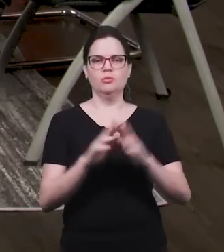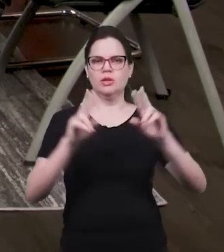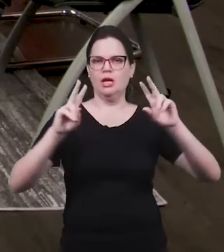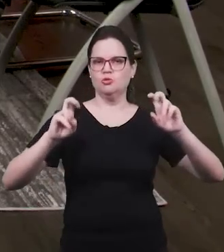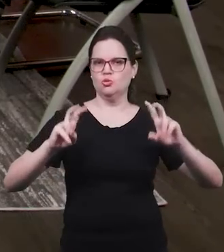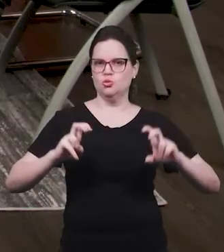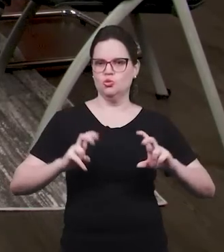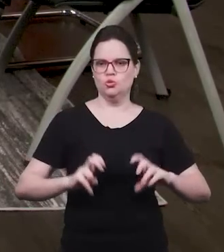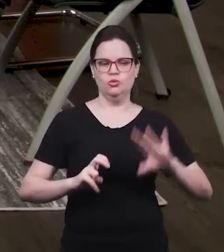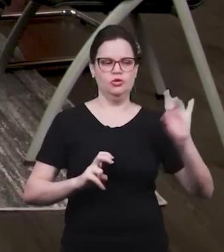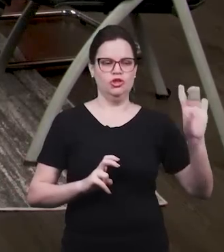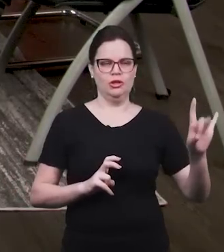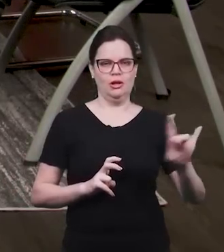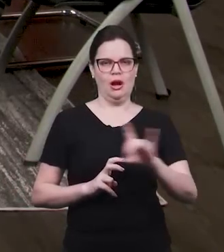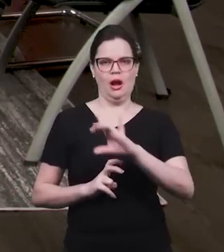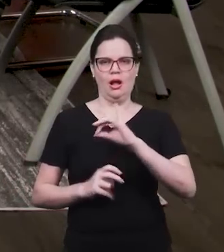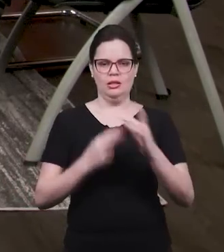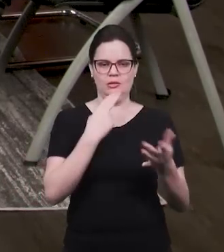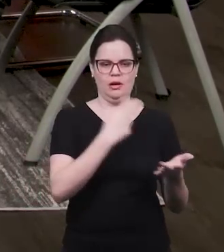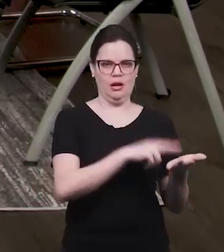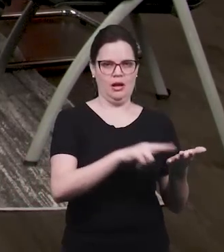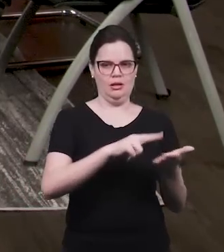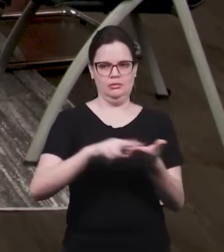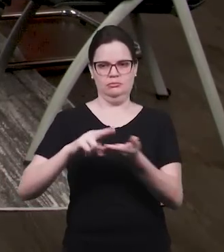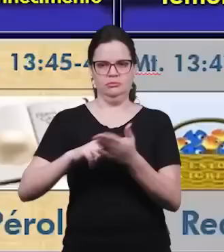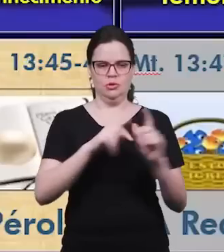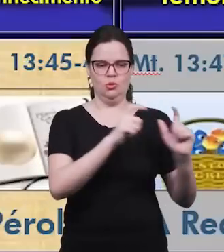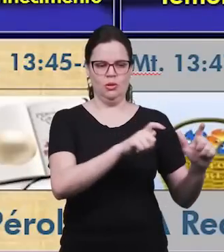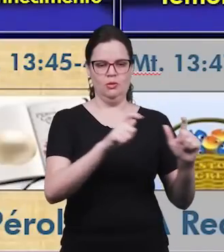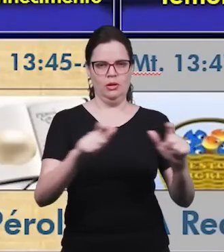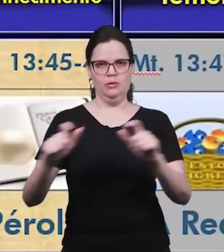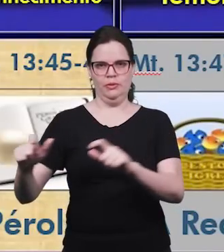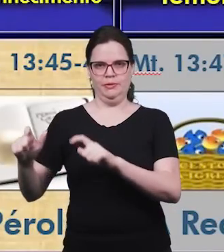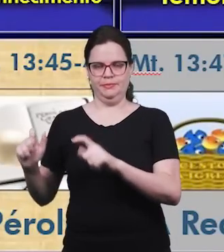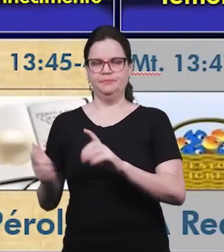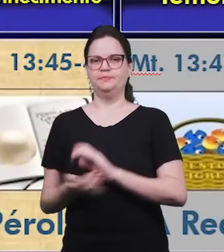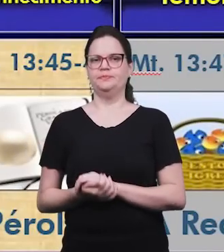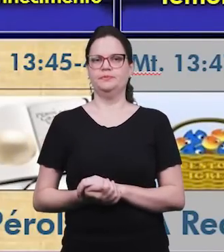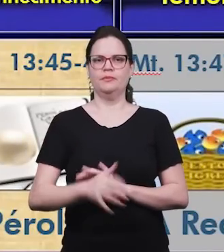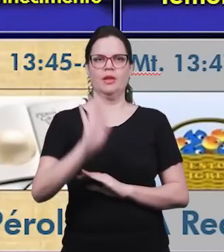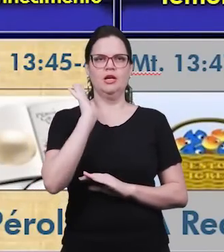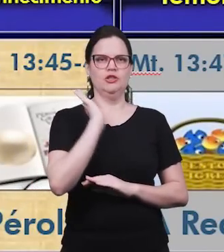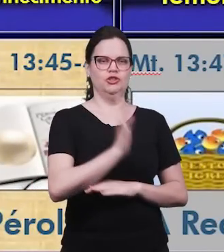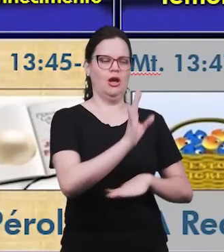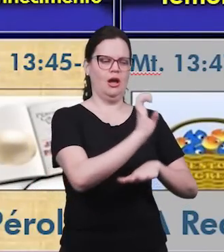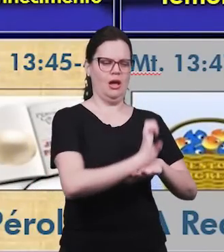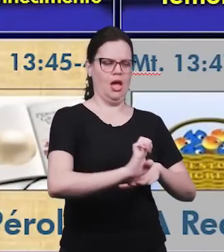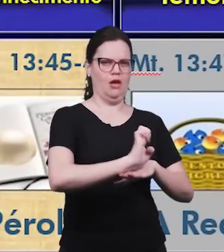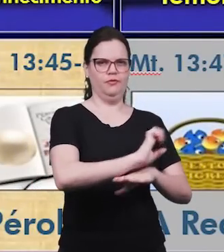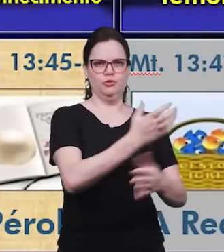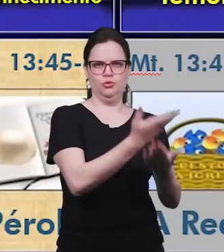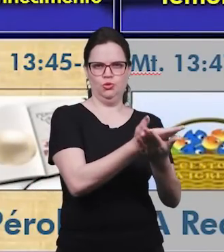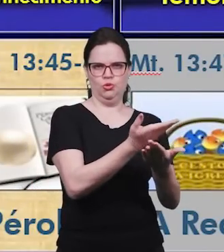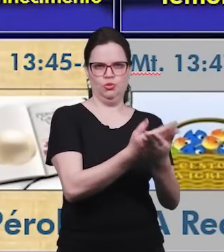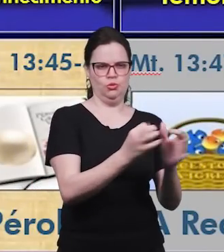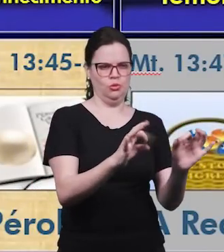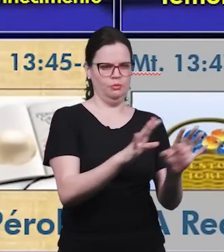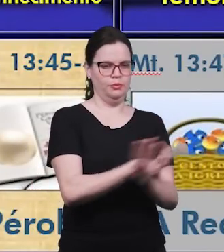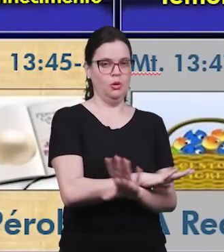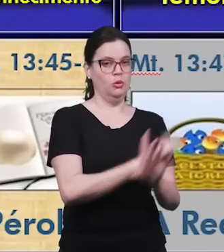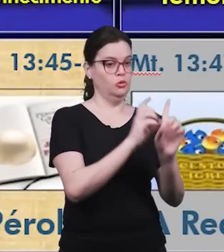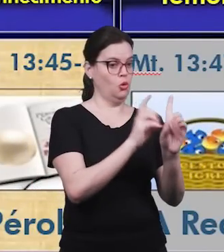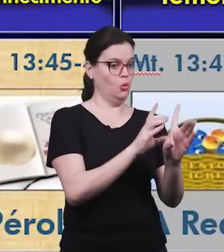de cada carta. Passamos já o entendimento a respeito de Éfeso, a doutrina foi